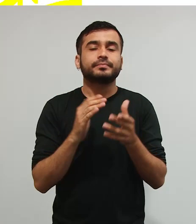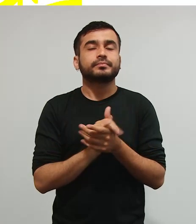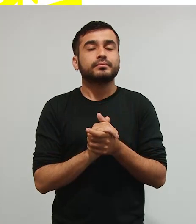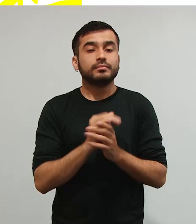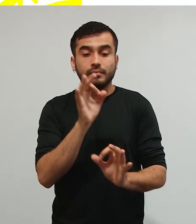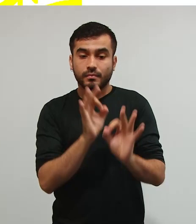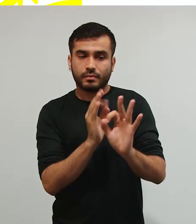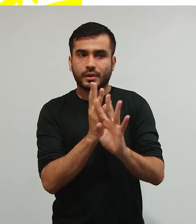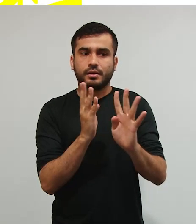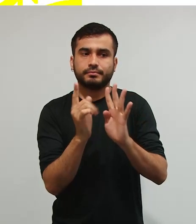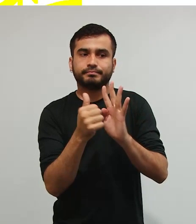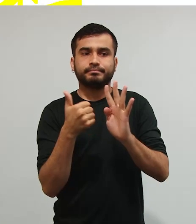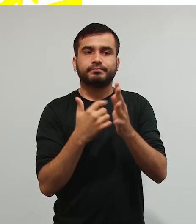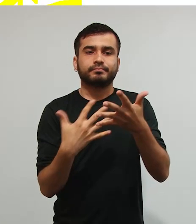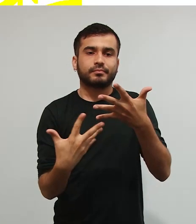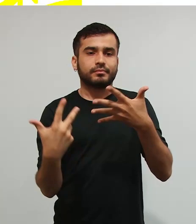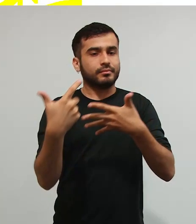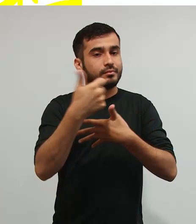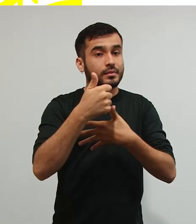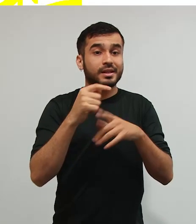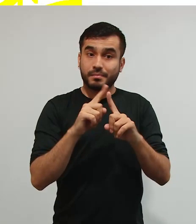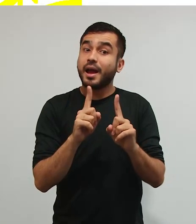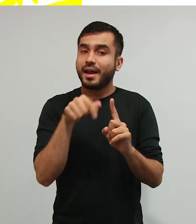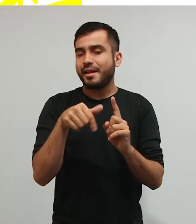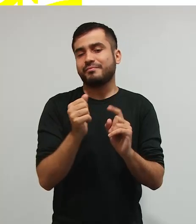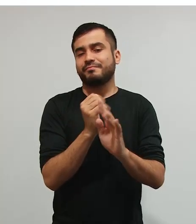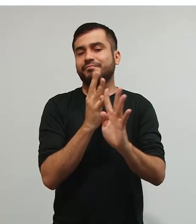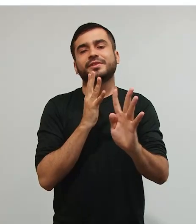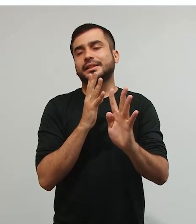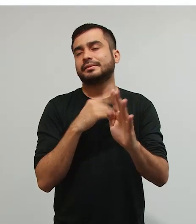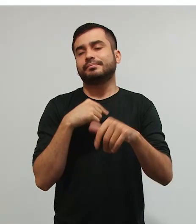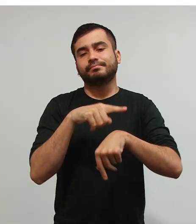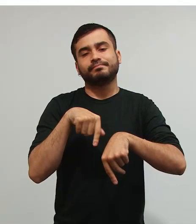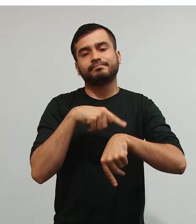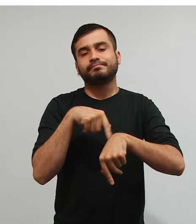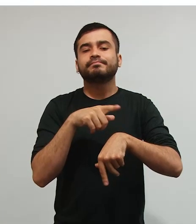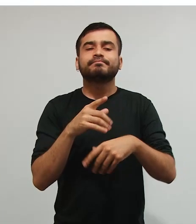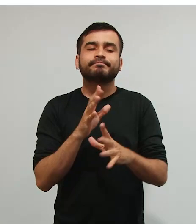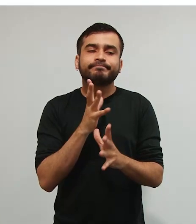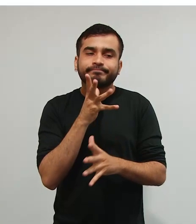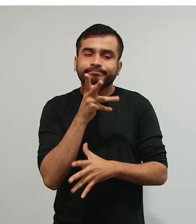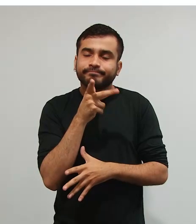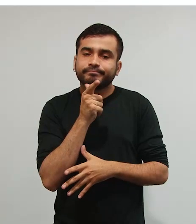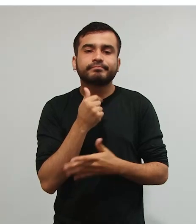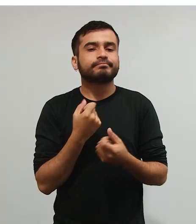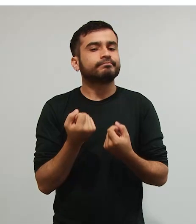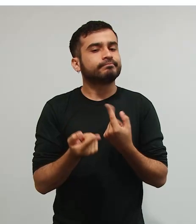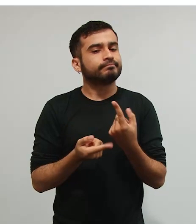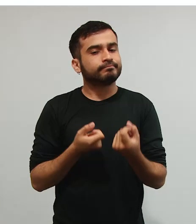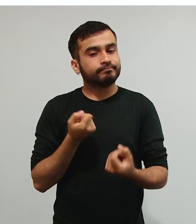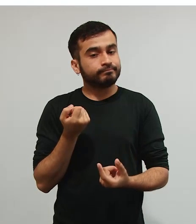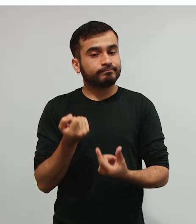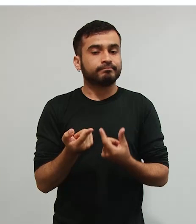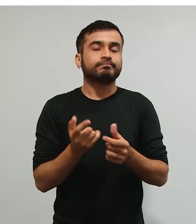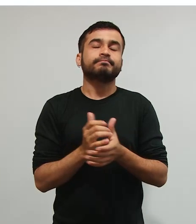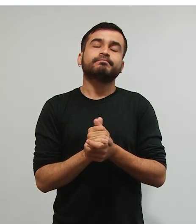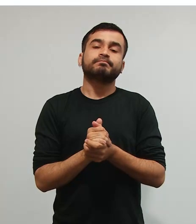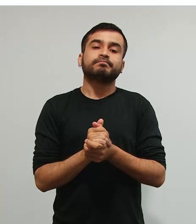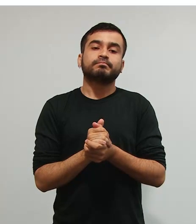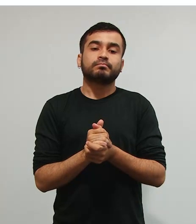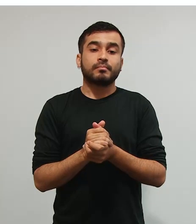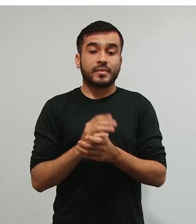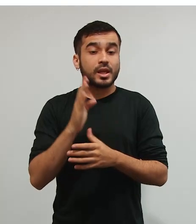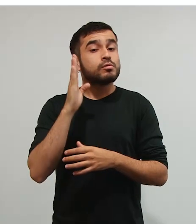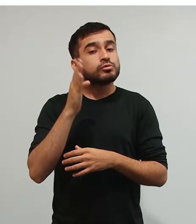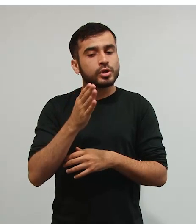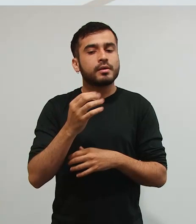bem colocado nessa fila, mas é uma fila, né? É uma ordem cronológica, tá? E aí, pessoal,